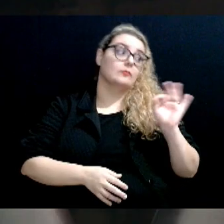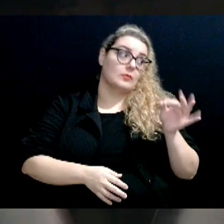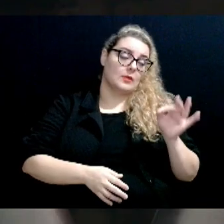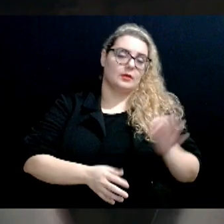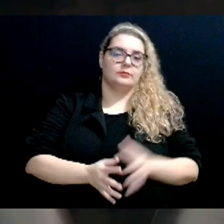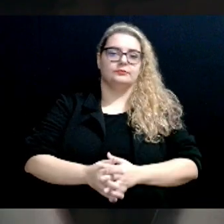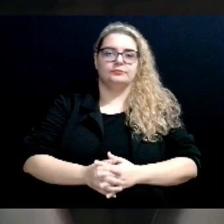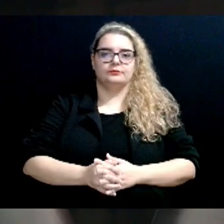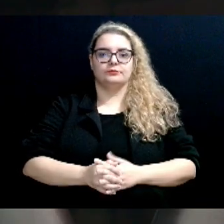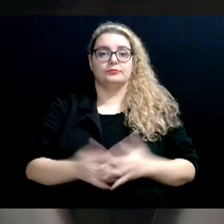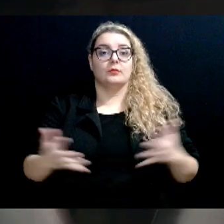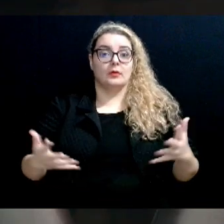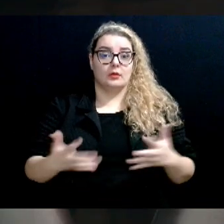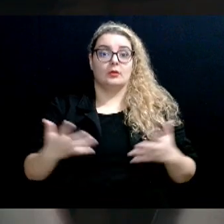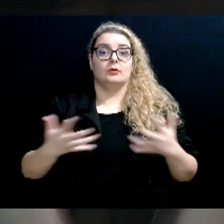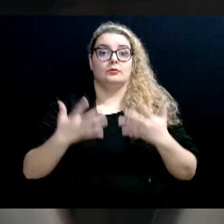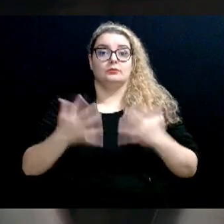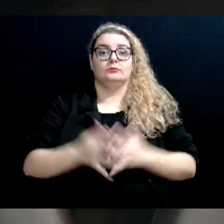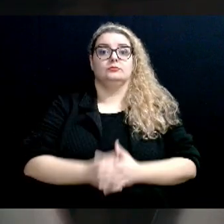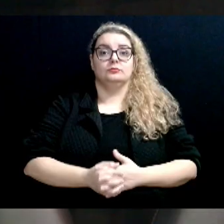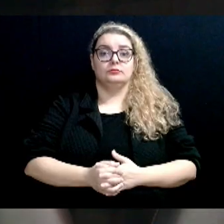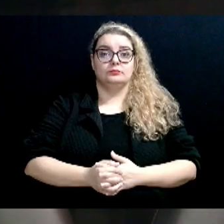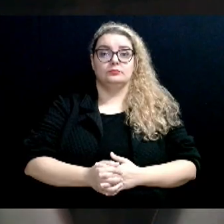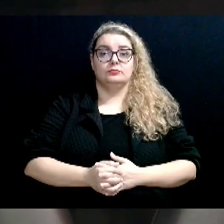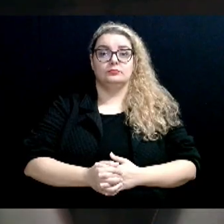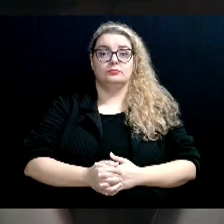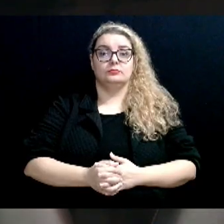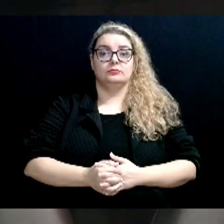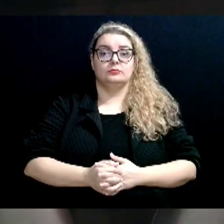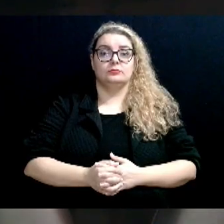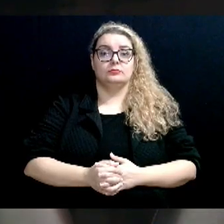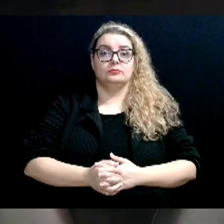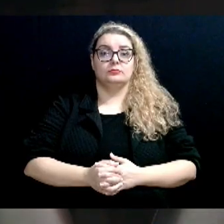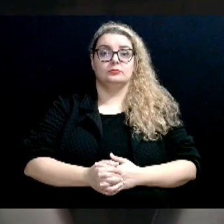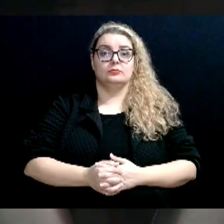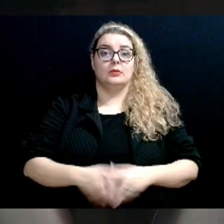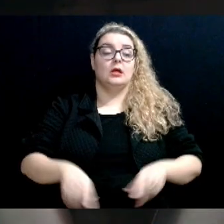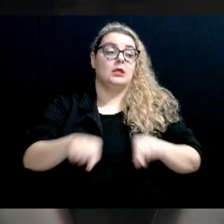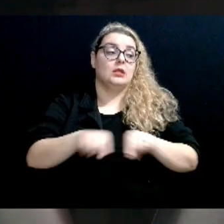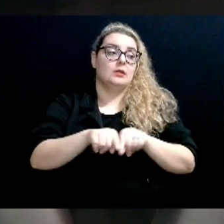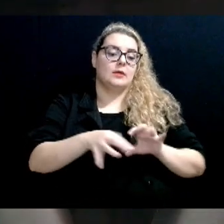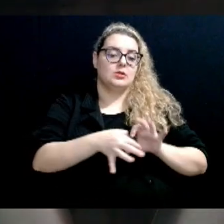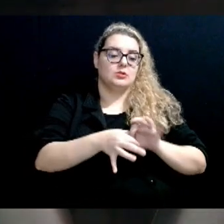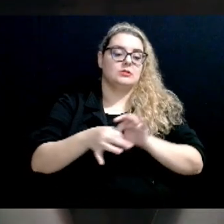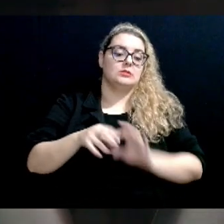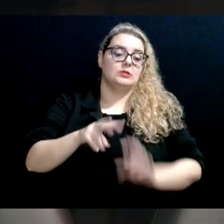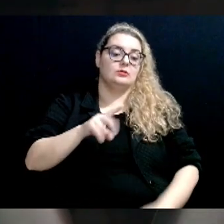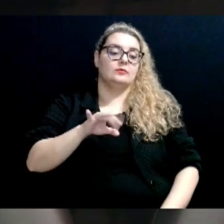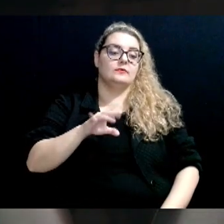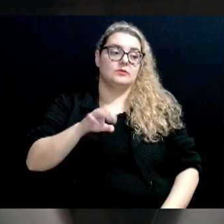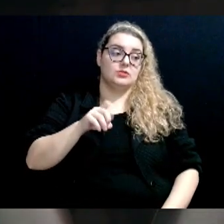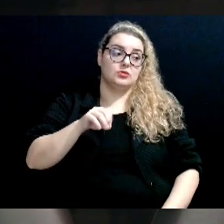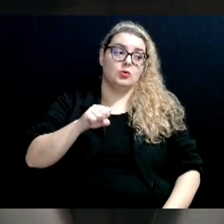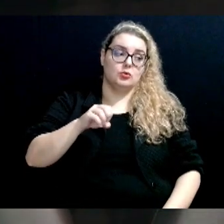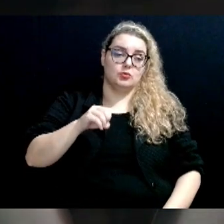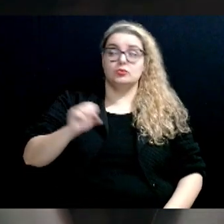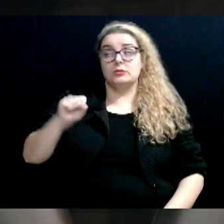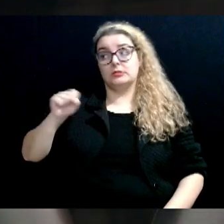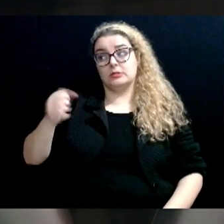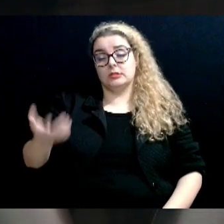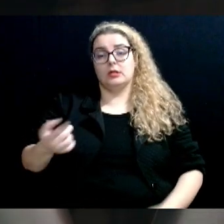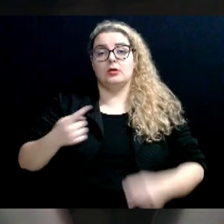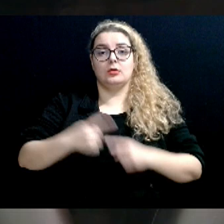estímulo acaba virando ali também um ciclo vicioso, né? Exato. Porque a